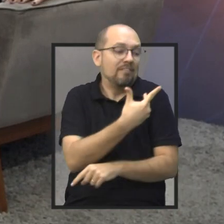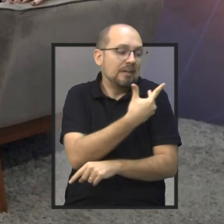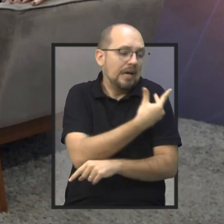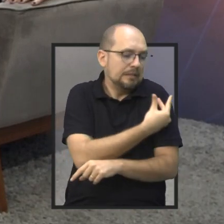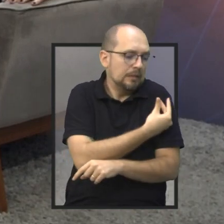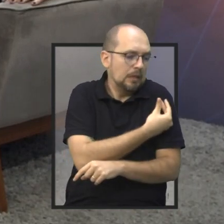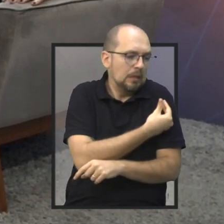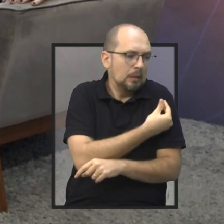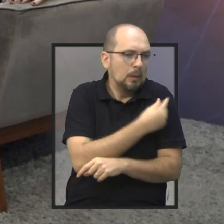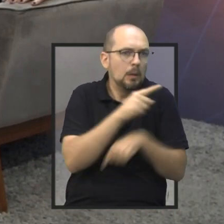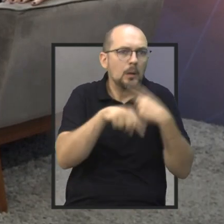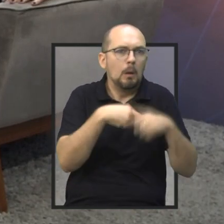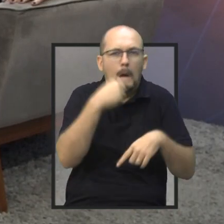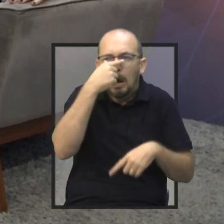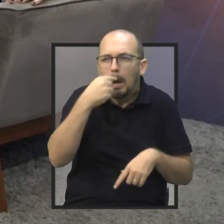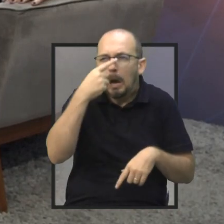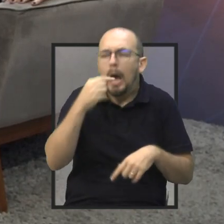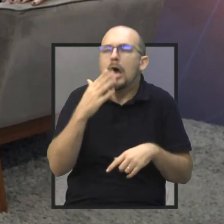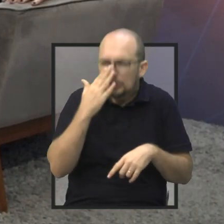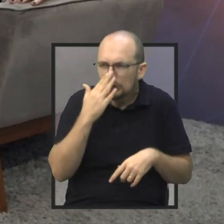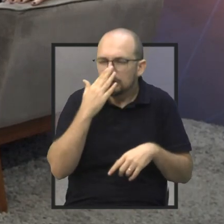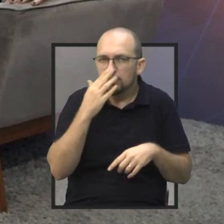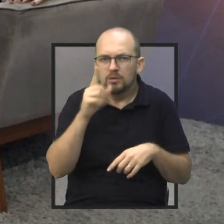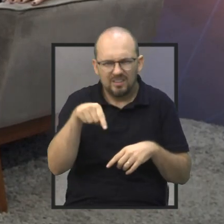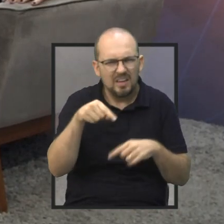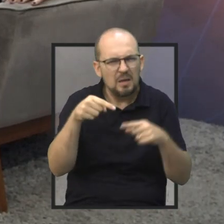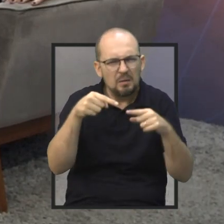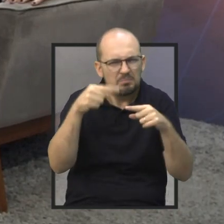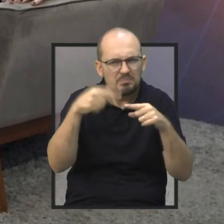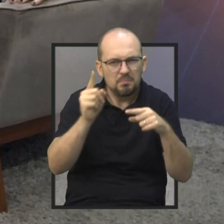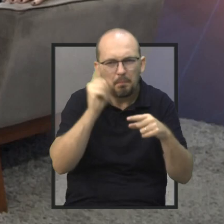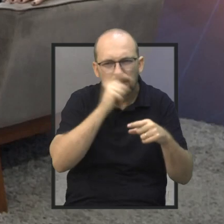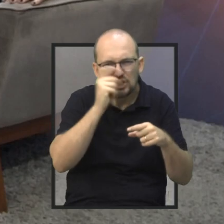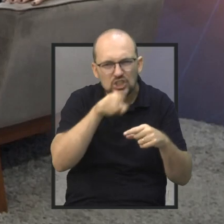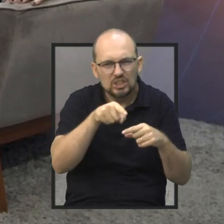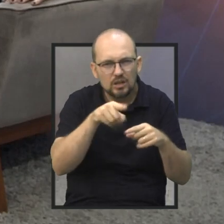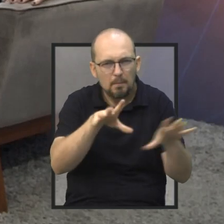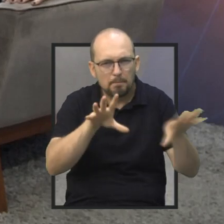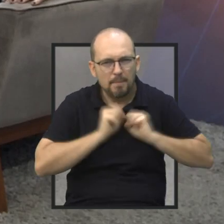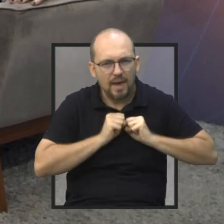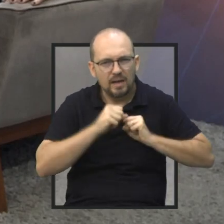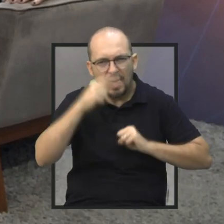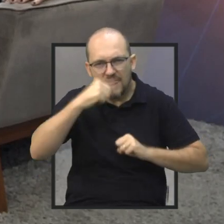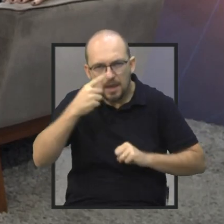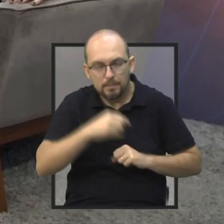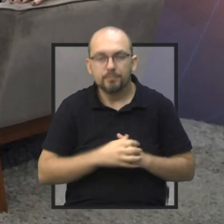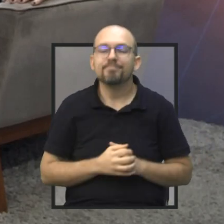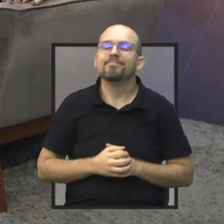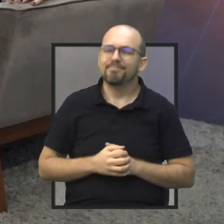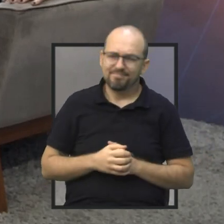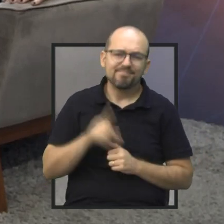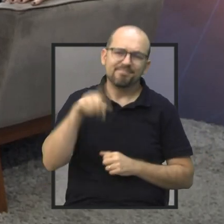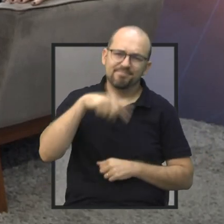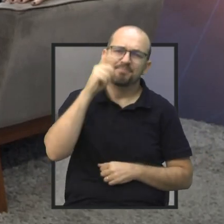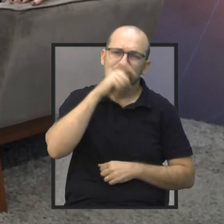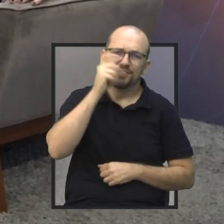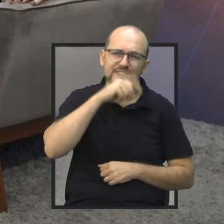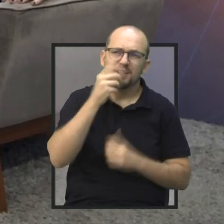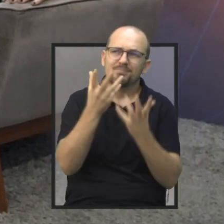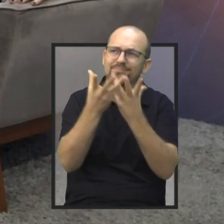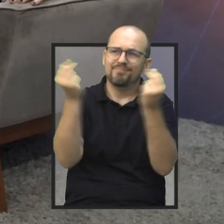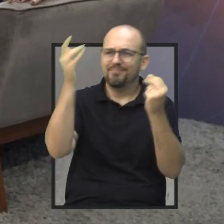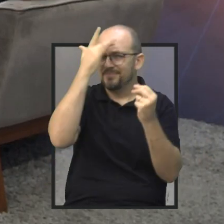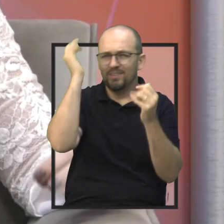Já tomei uma vez, eu tomei, deu uma semana, fiquei gripado. Isso é um mito, né, doutora? Sim, é mito. E é um dos mais comuns. Né?